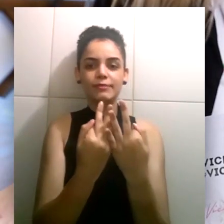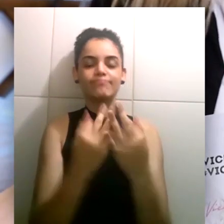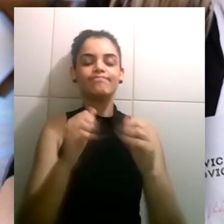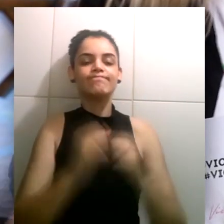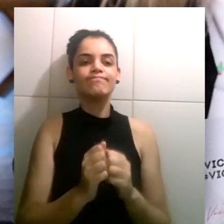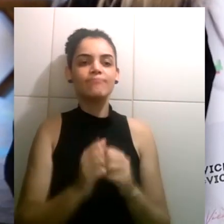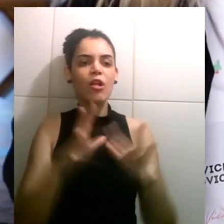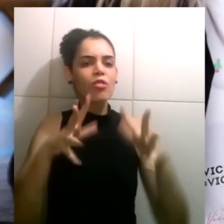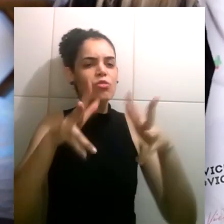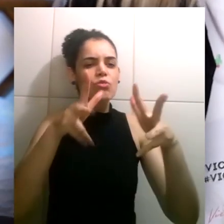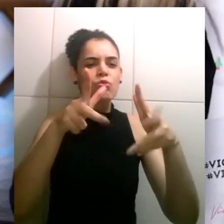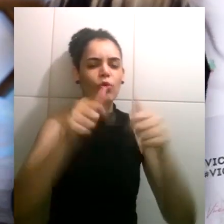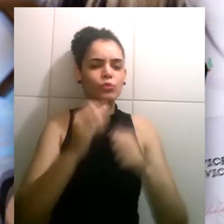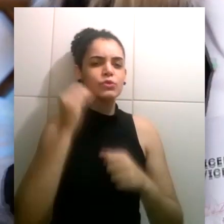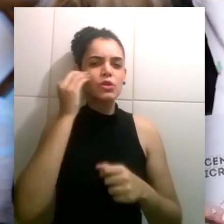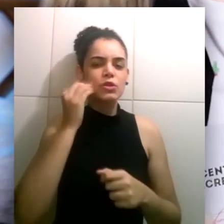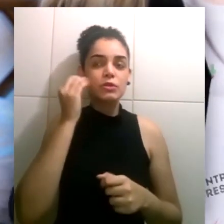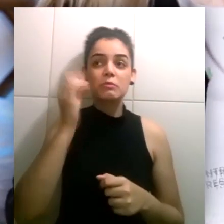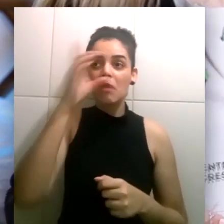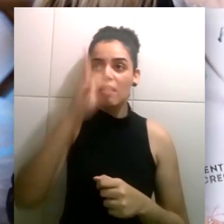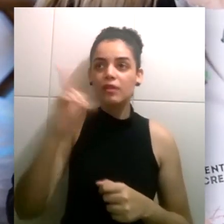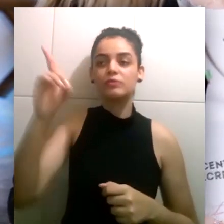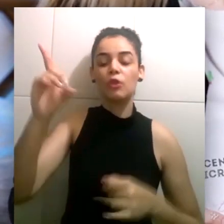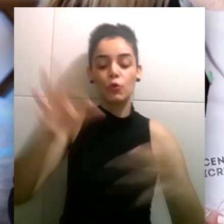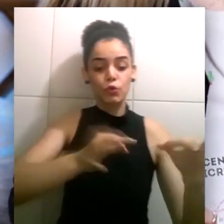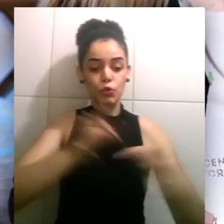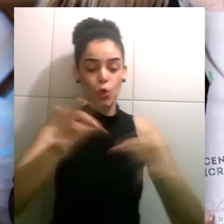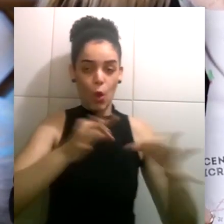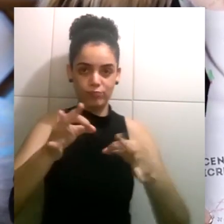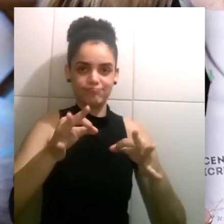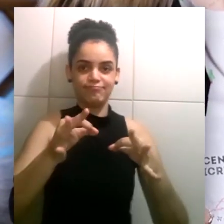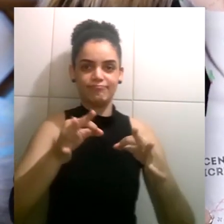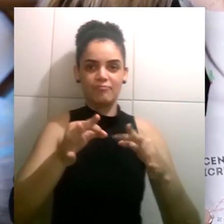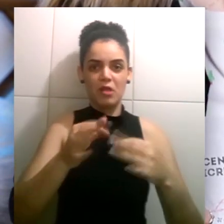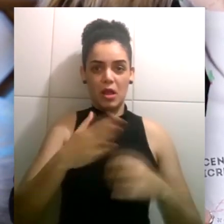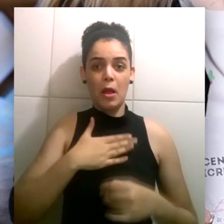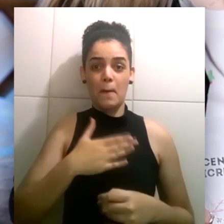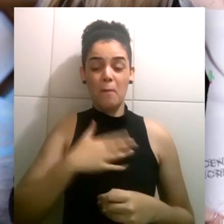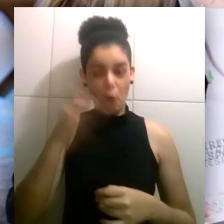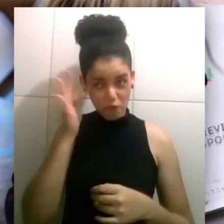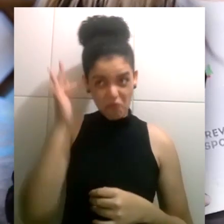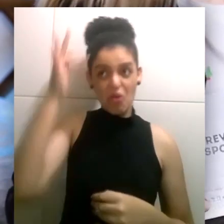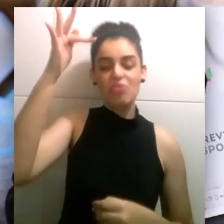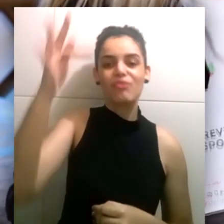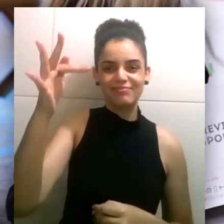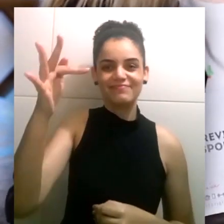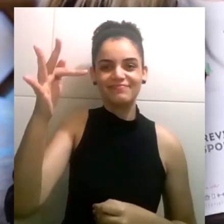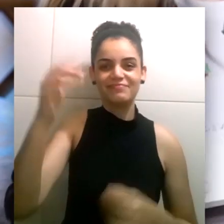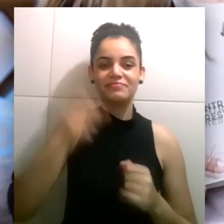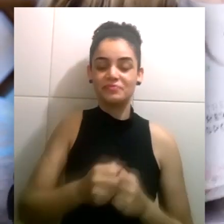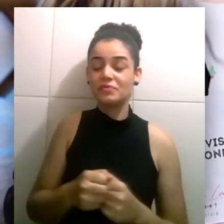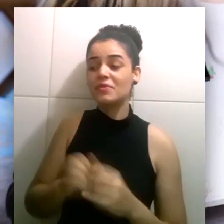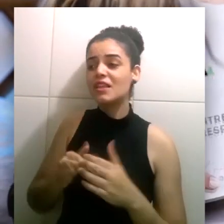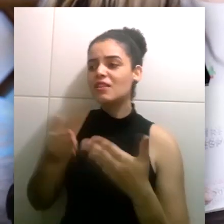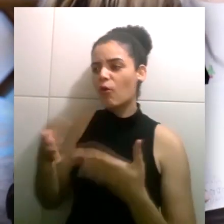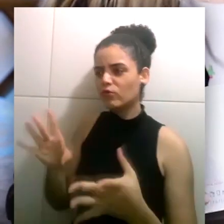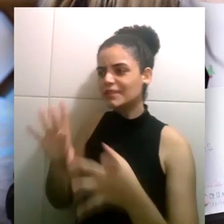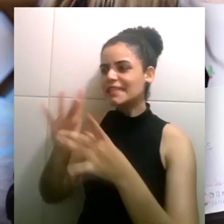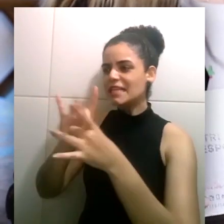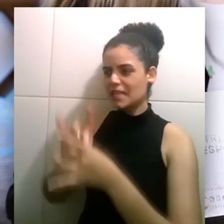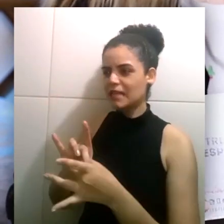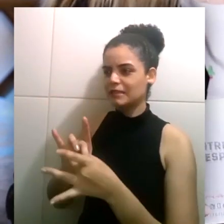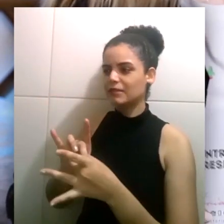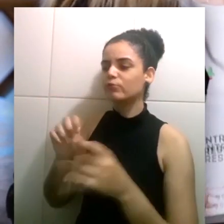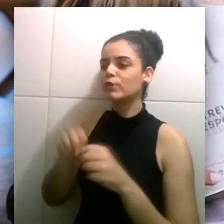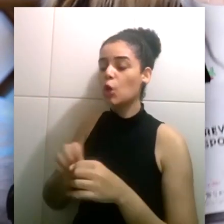família toda. Foi uma experiência, acho que Deus estava nos preparando, a mim especificamente, para o meu futuro. É isso que eu ia né? perguntar, porque você tem essa ligação com